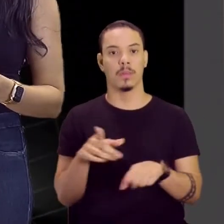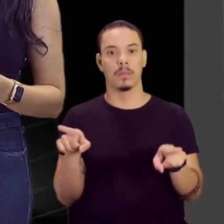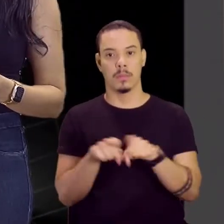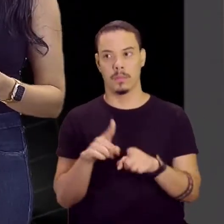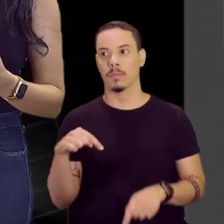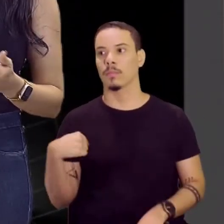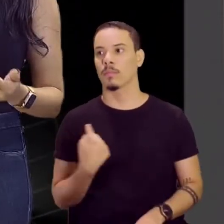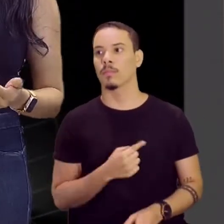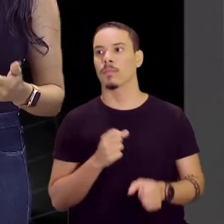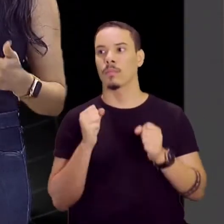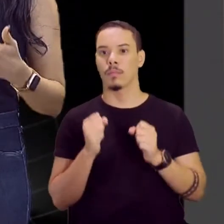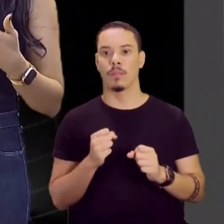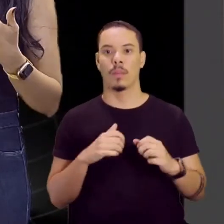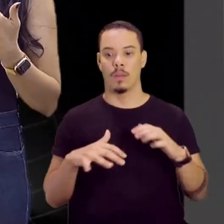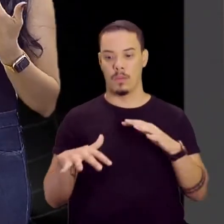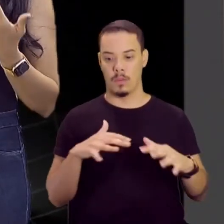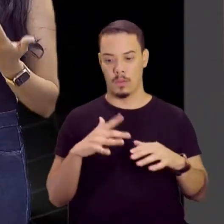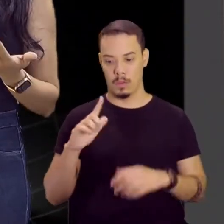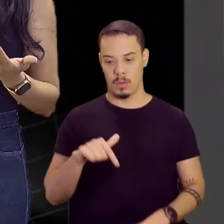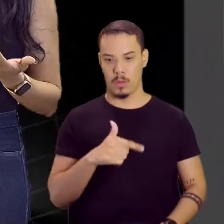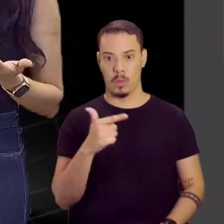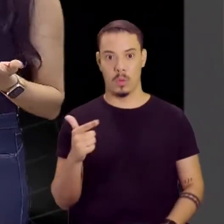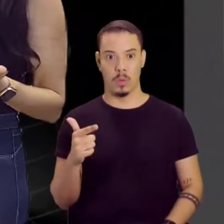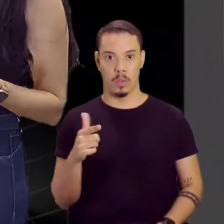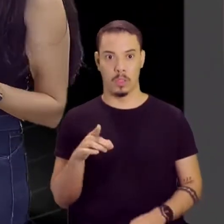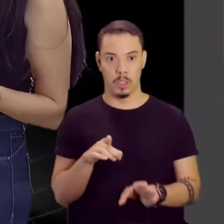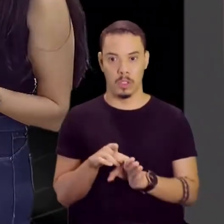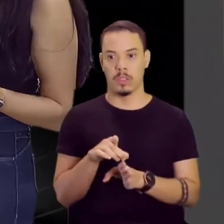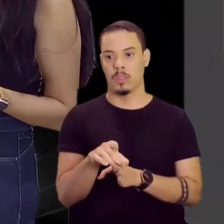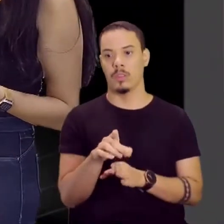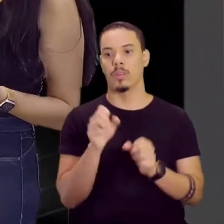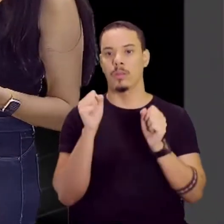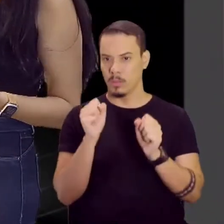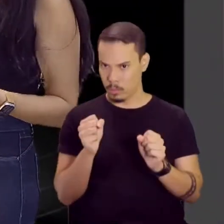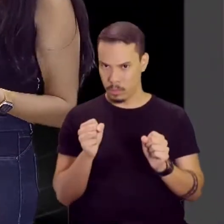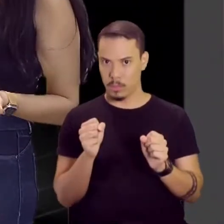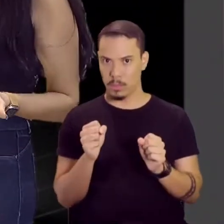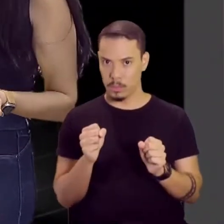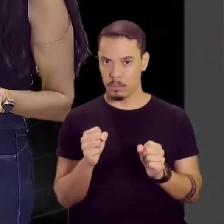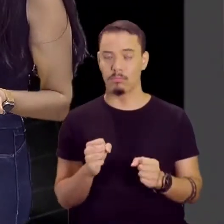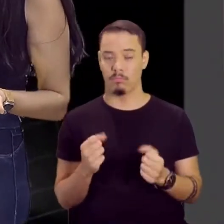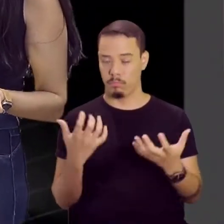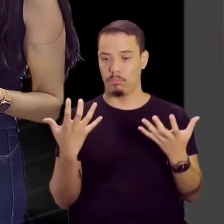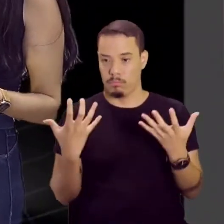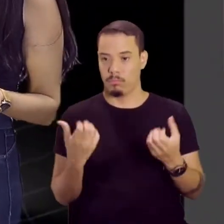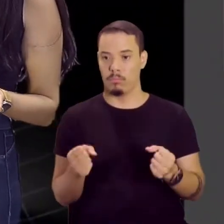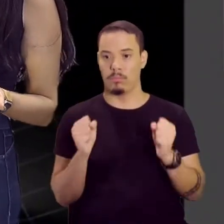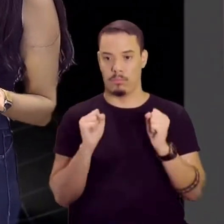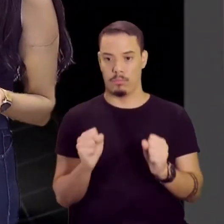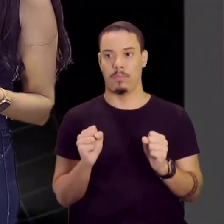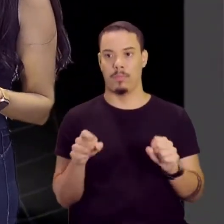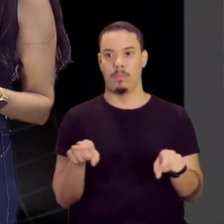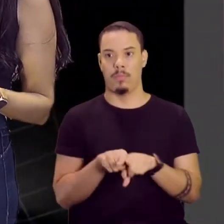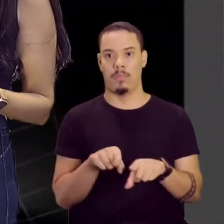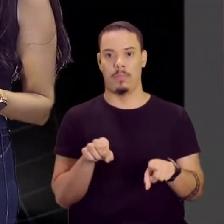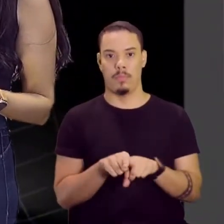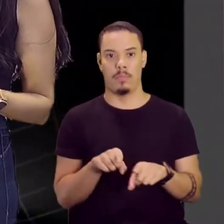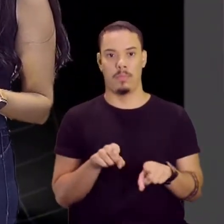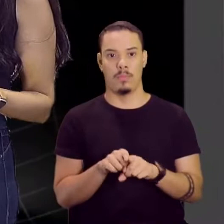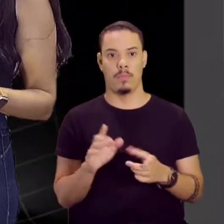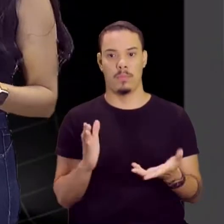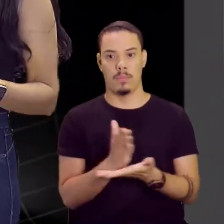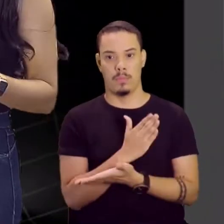podemos trabalhar esse movimento em outra direção. Pode, Décio, trabalhar em outra direção? Podemos, não só na horizontal ou